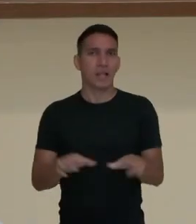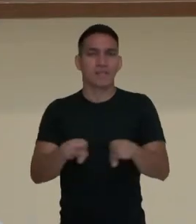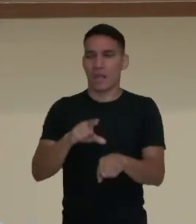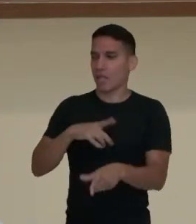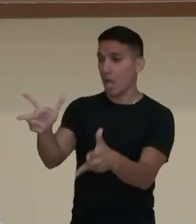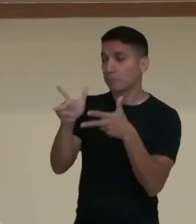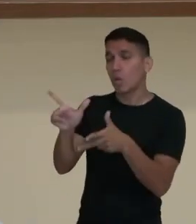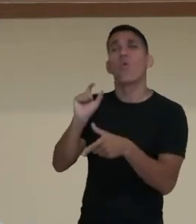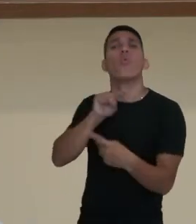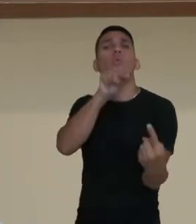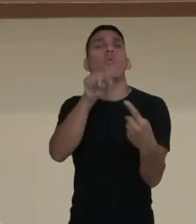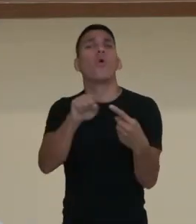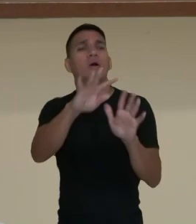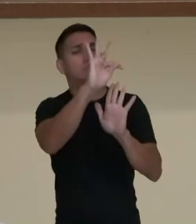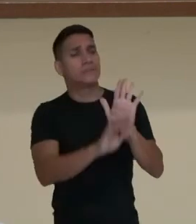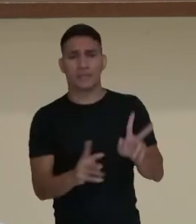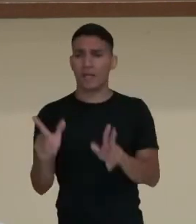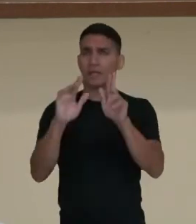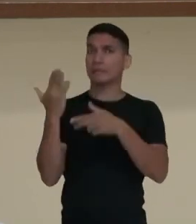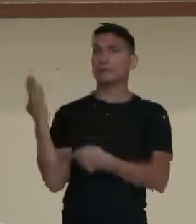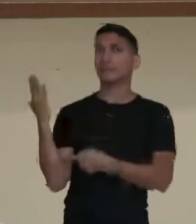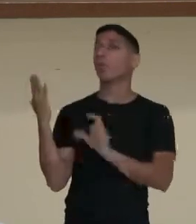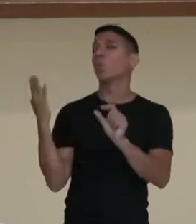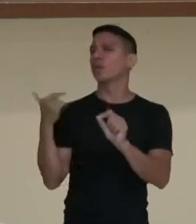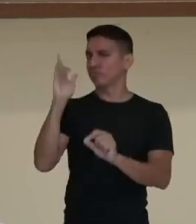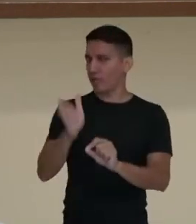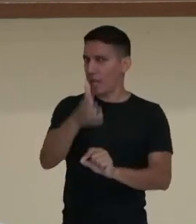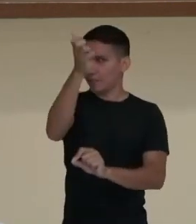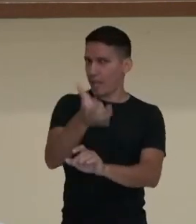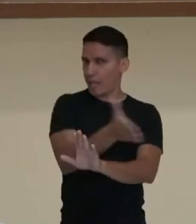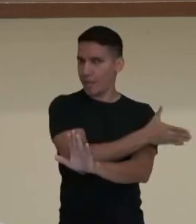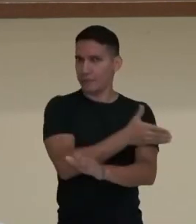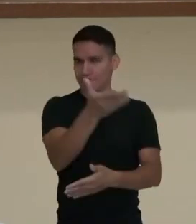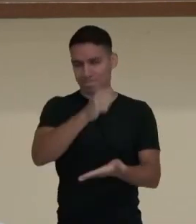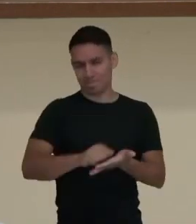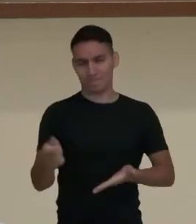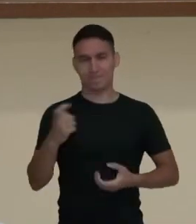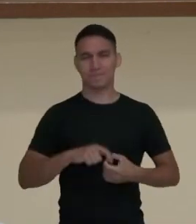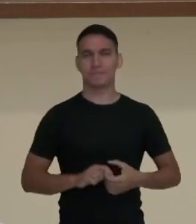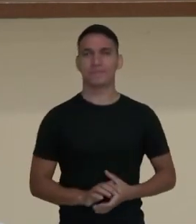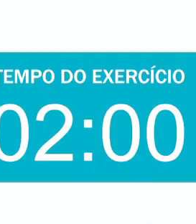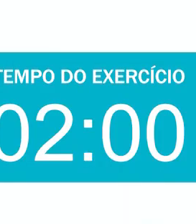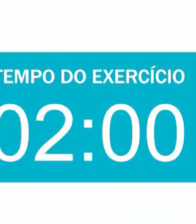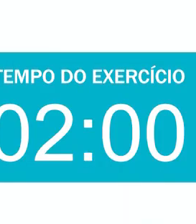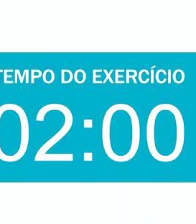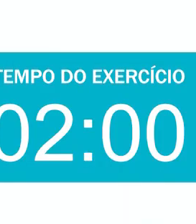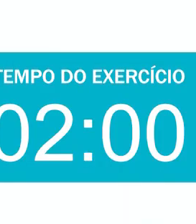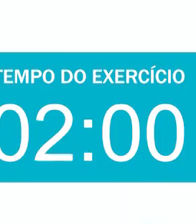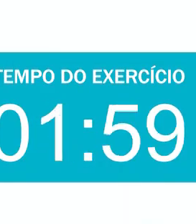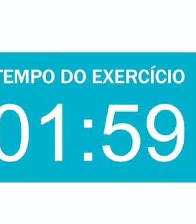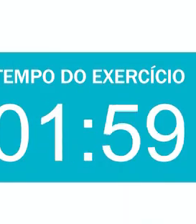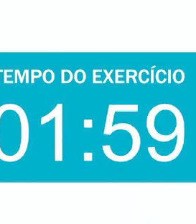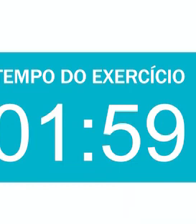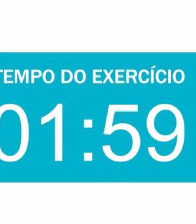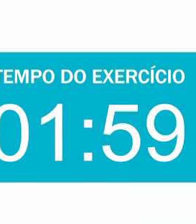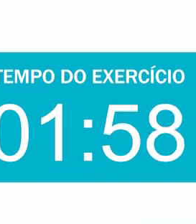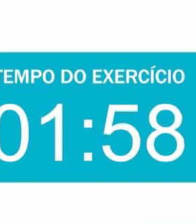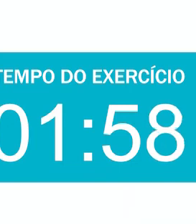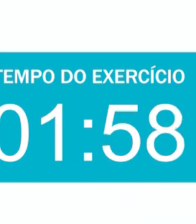entrevista, qual a função do trecho acima? Eu já falei lá no início. Escreve lá e já eu volto.